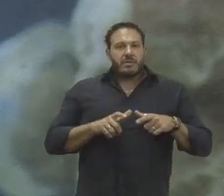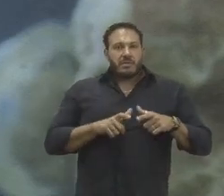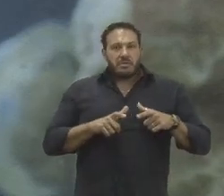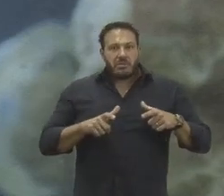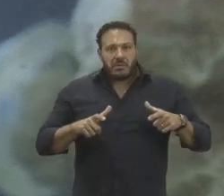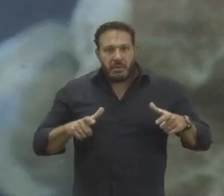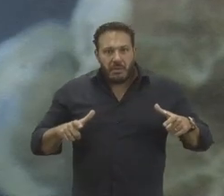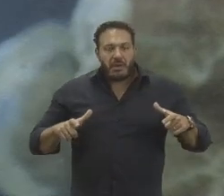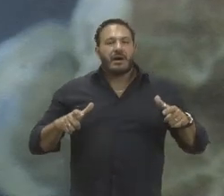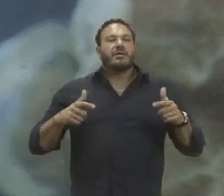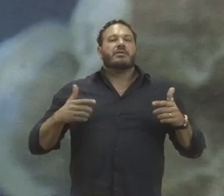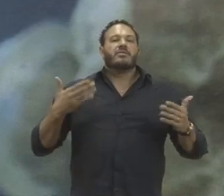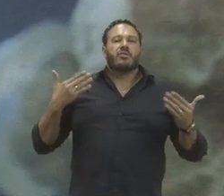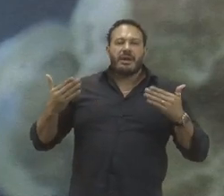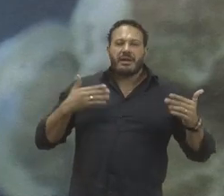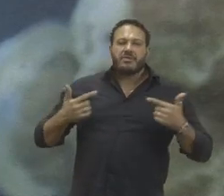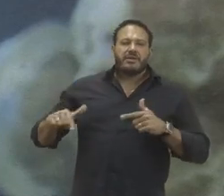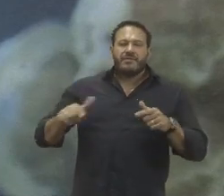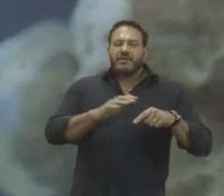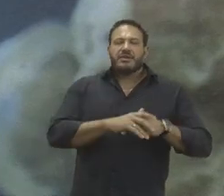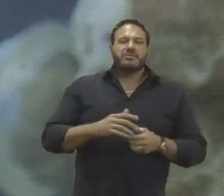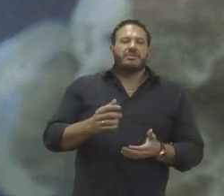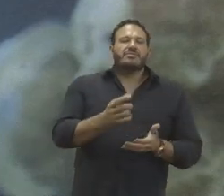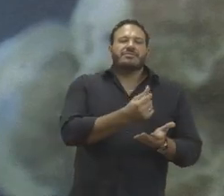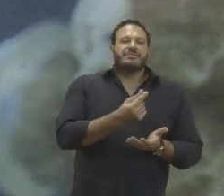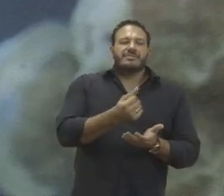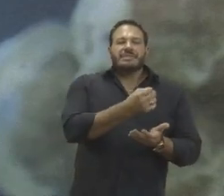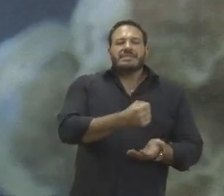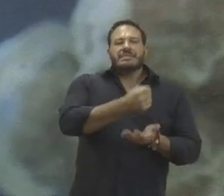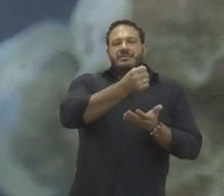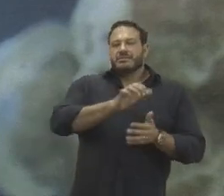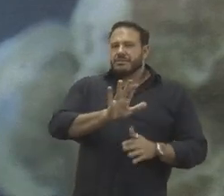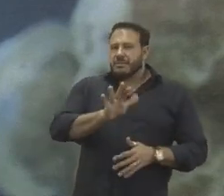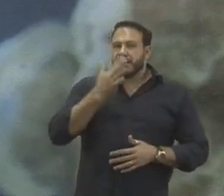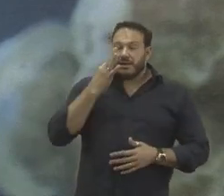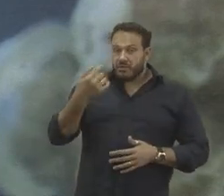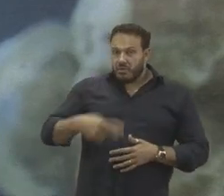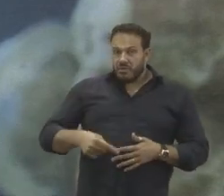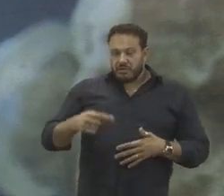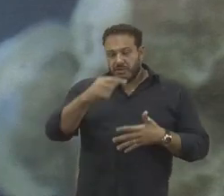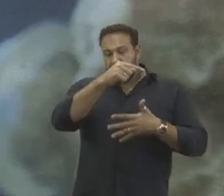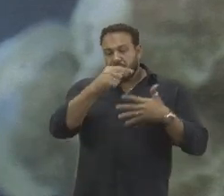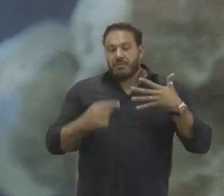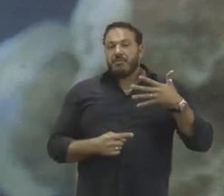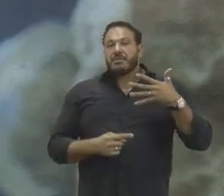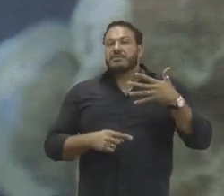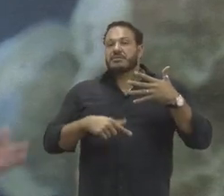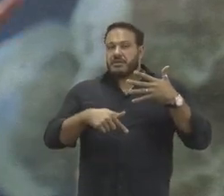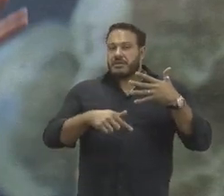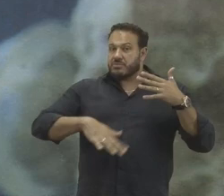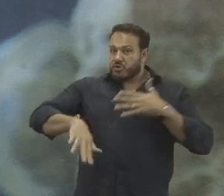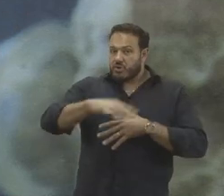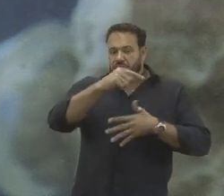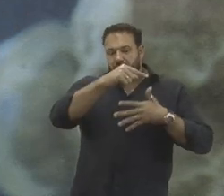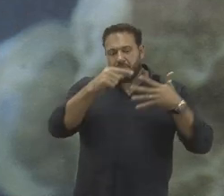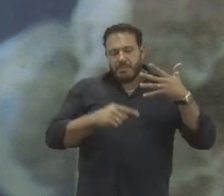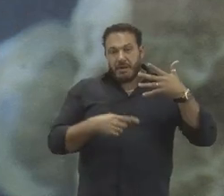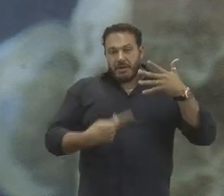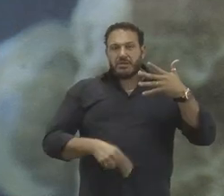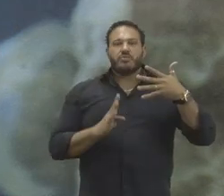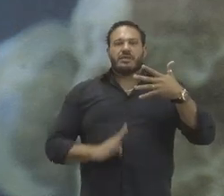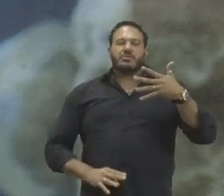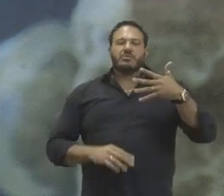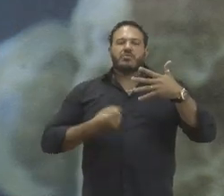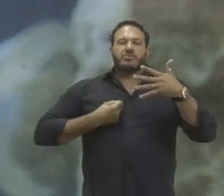a serviço do do do capitalismo internacional eh atenção nós somos parte do problema nós somos os sétimos maiores